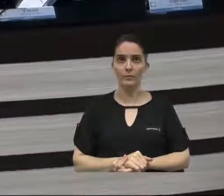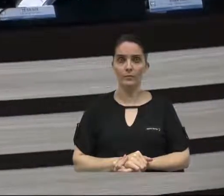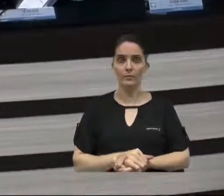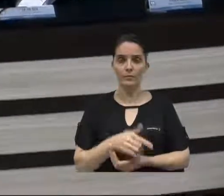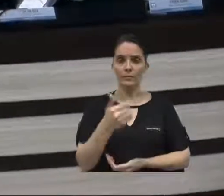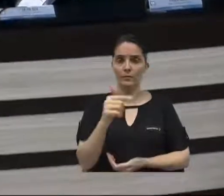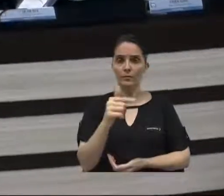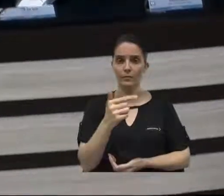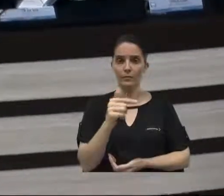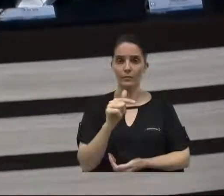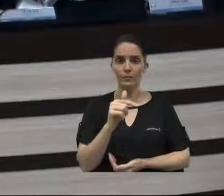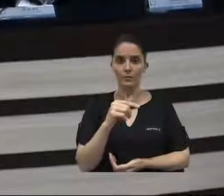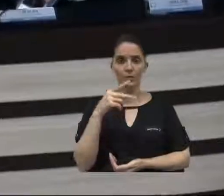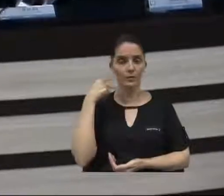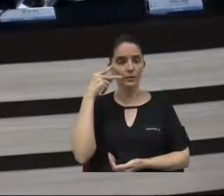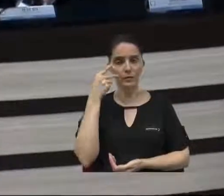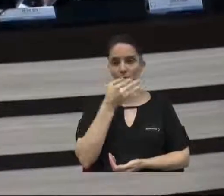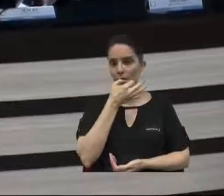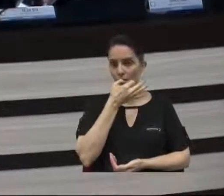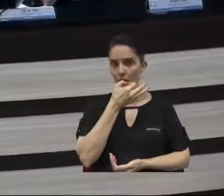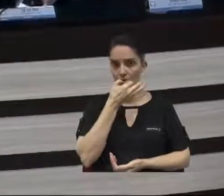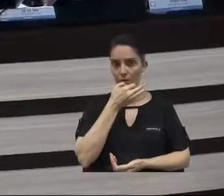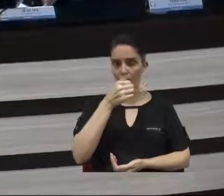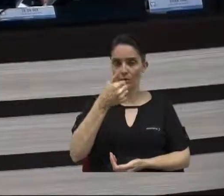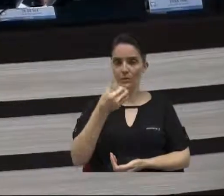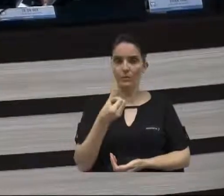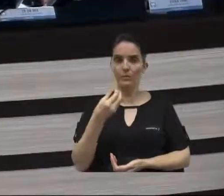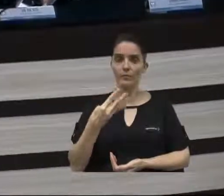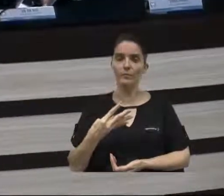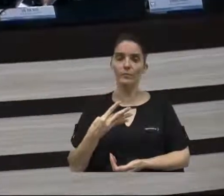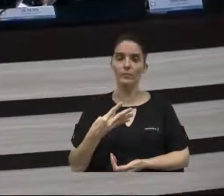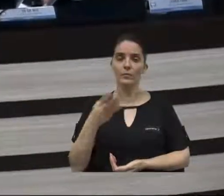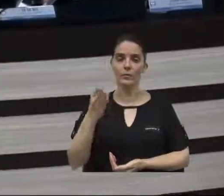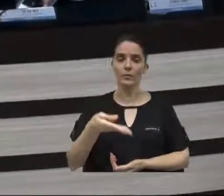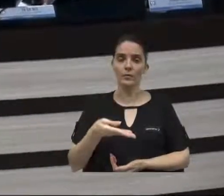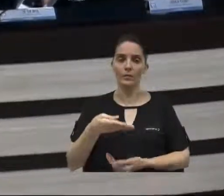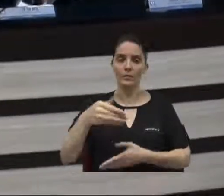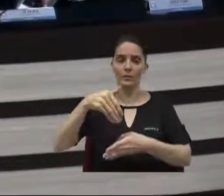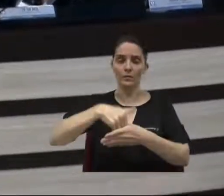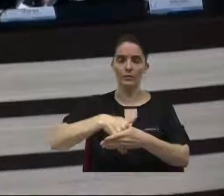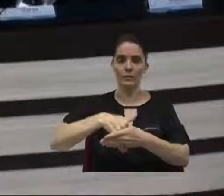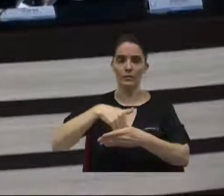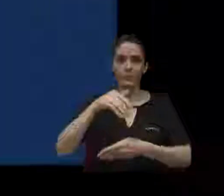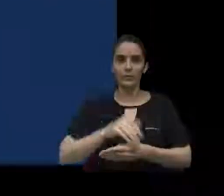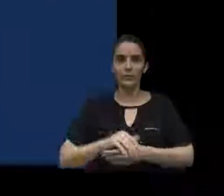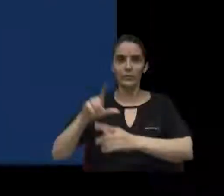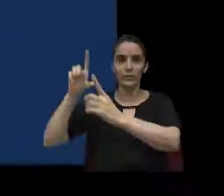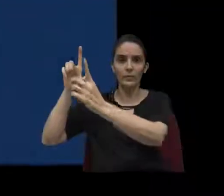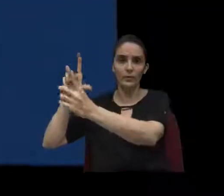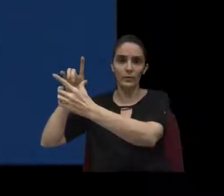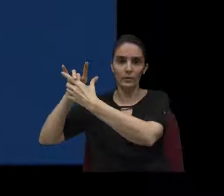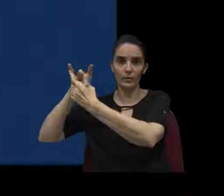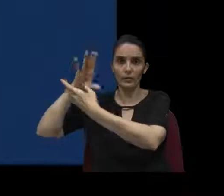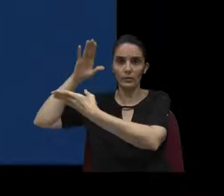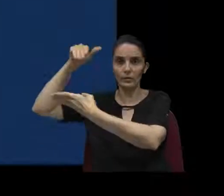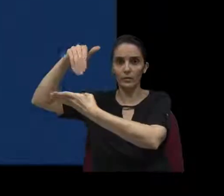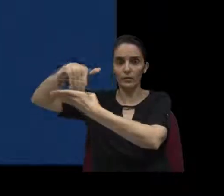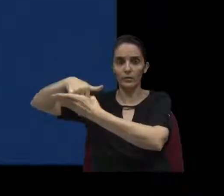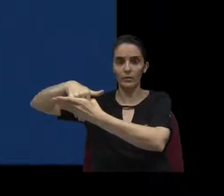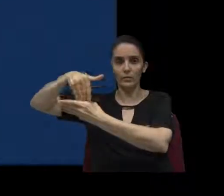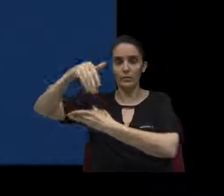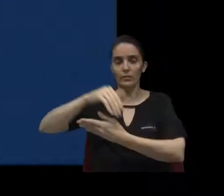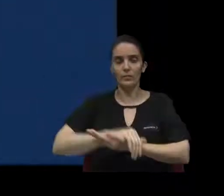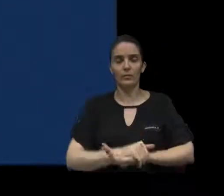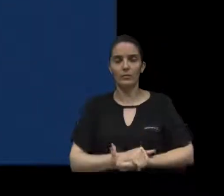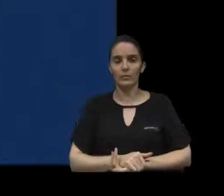Não havendo o vereador que queira discutir a emenda 164, ela vai à votação. E o painel de votação, senhores vereadores, ele